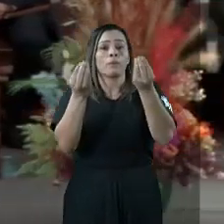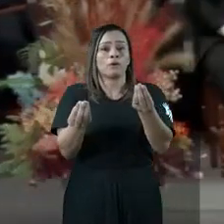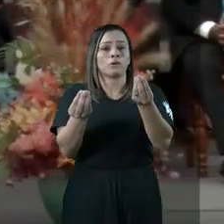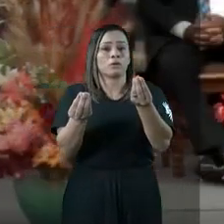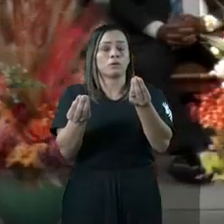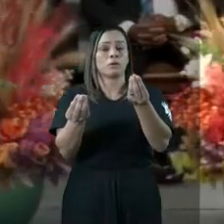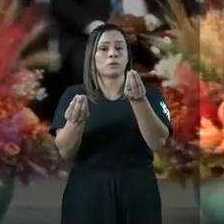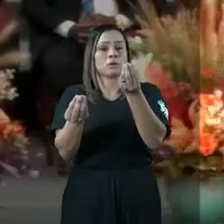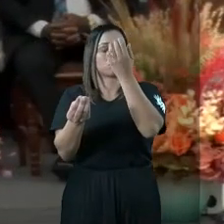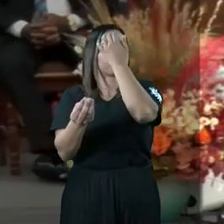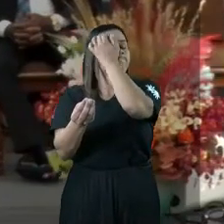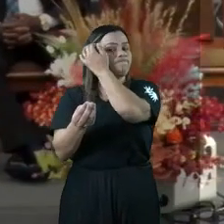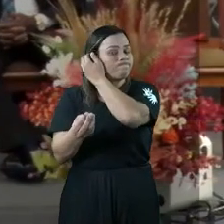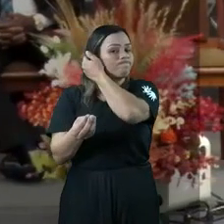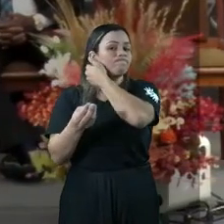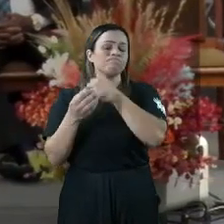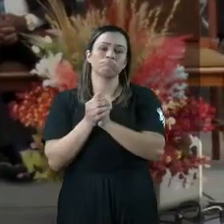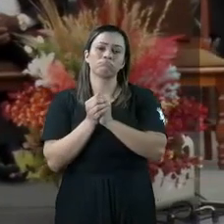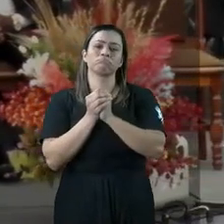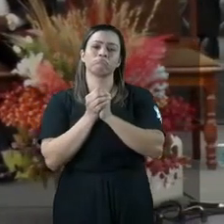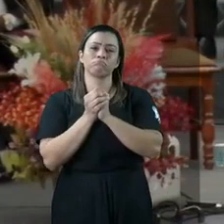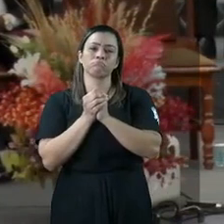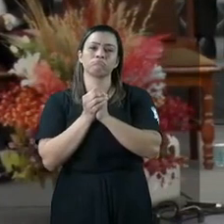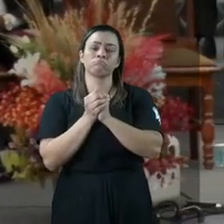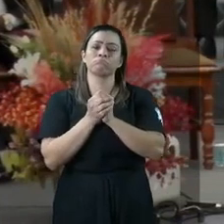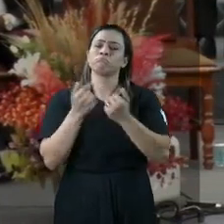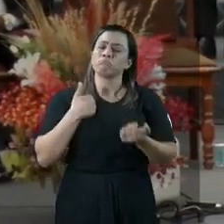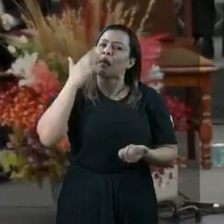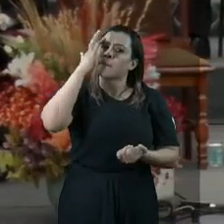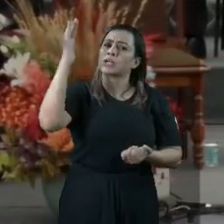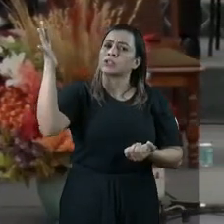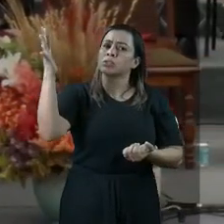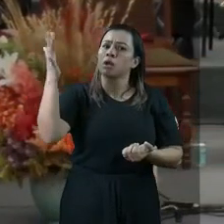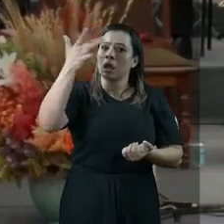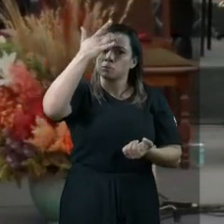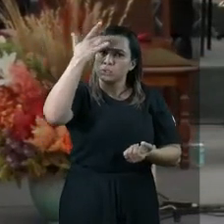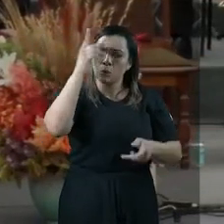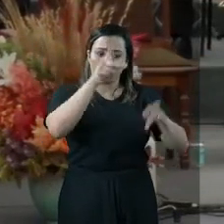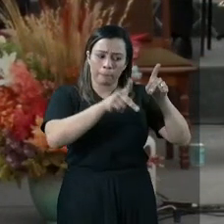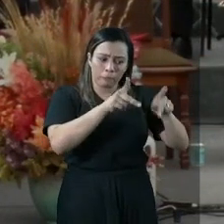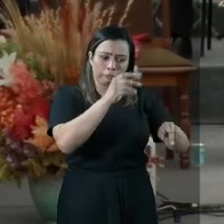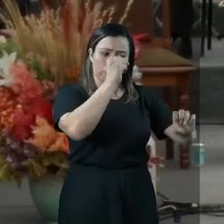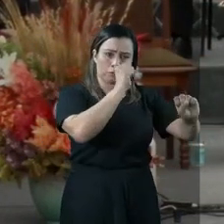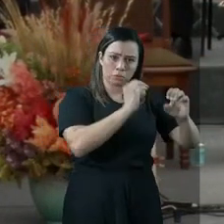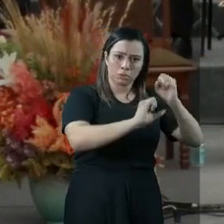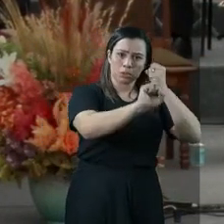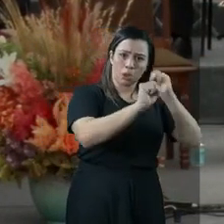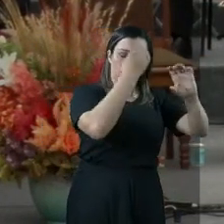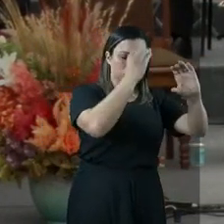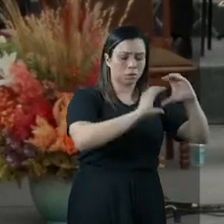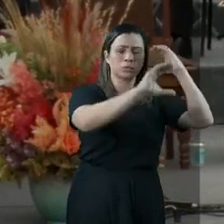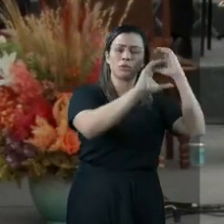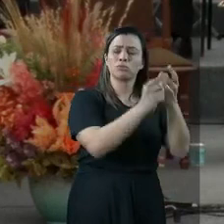Como é que alguém no templo, no culto da manhã em Jerusalém, canta o Salmo 24, e quando a